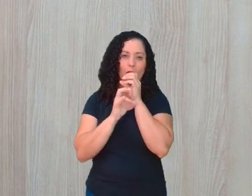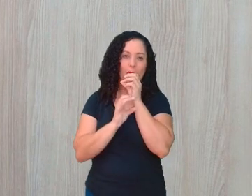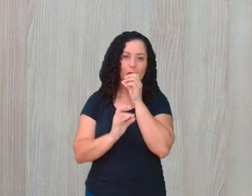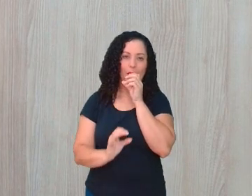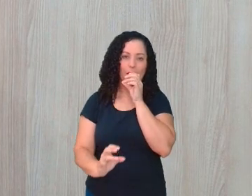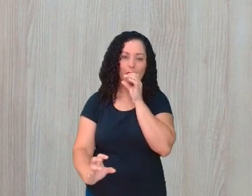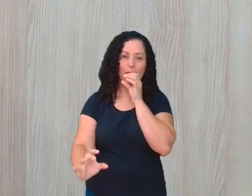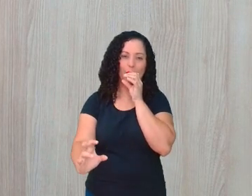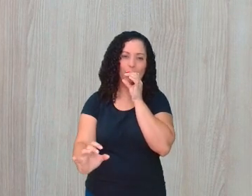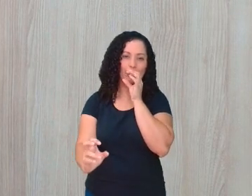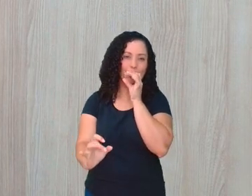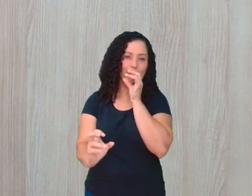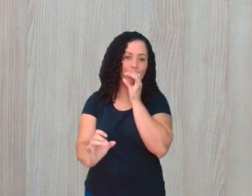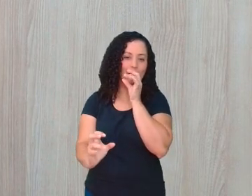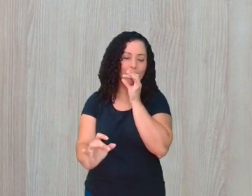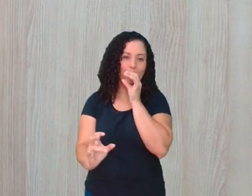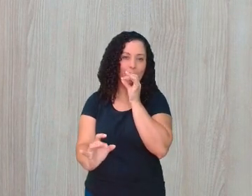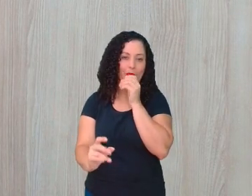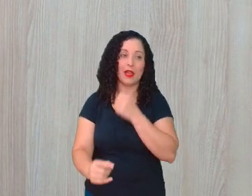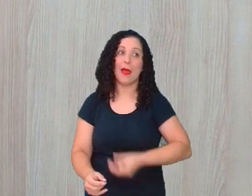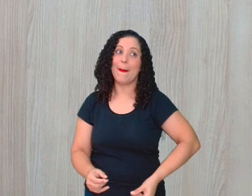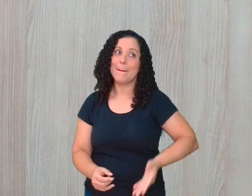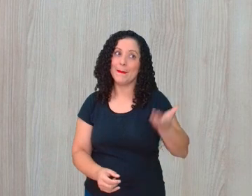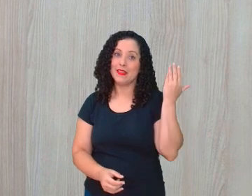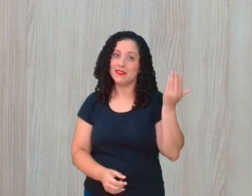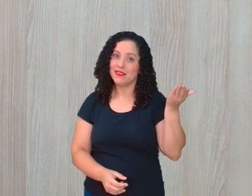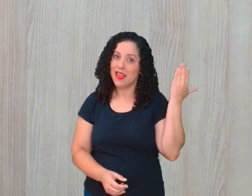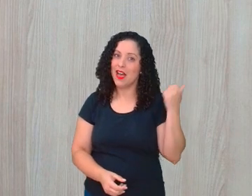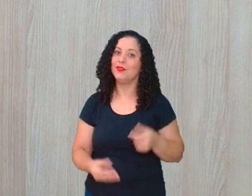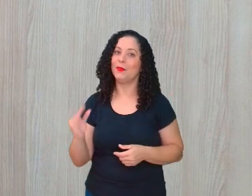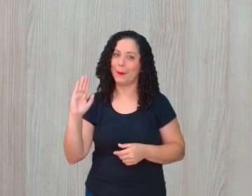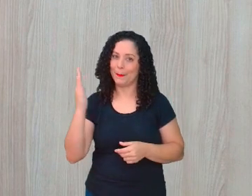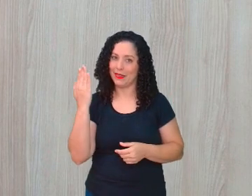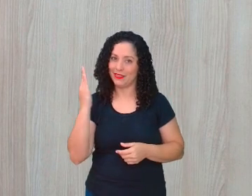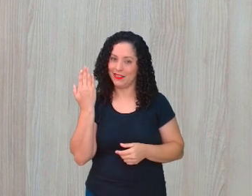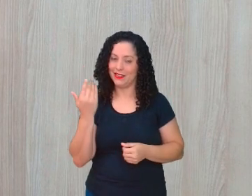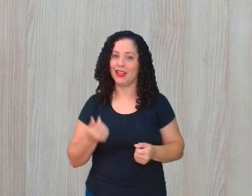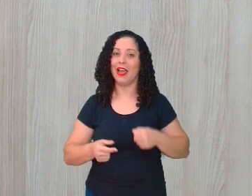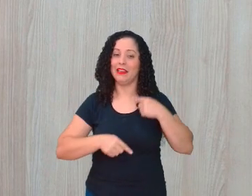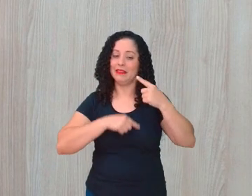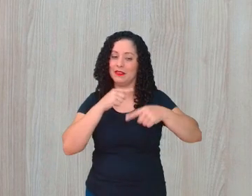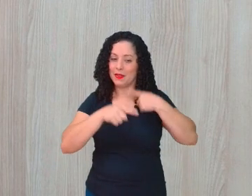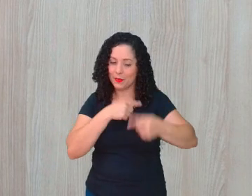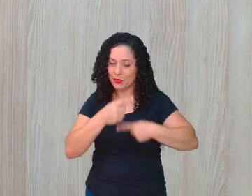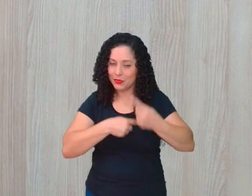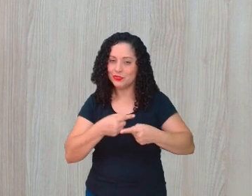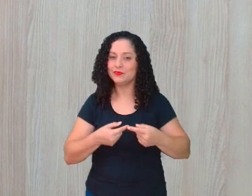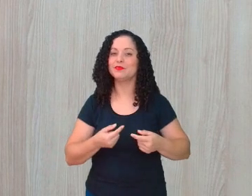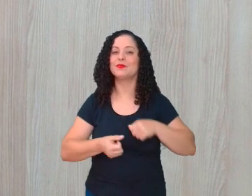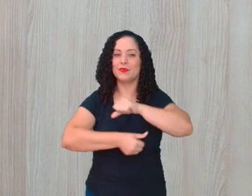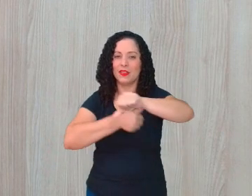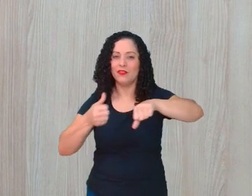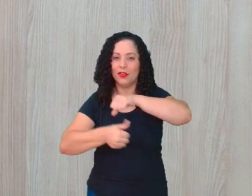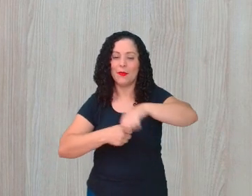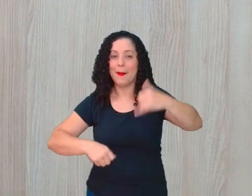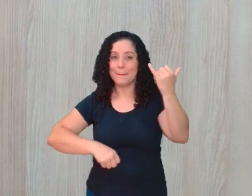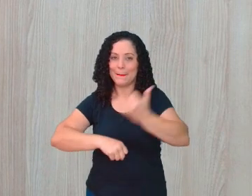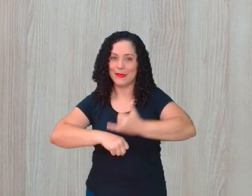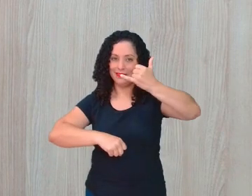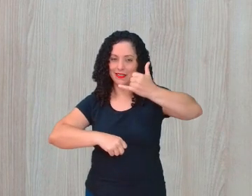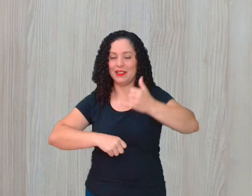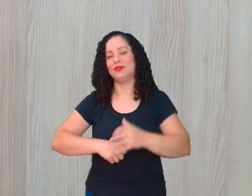eram feitos de madeira, depois é que eles passaram a ser feitos de metal. Quer dizer, ainda existem flautas feitas de madeira,